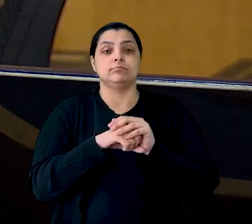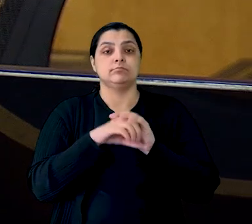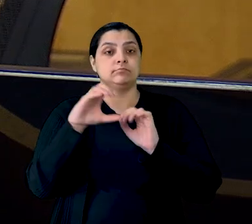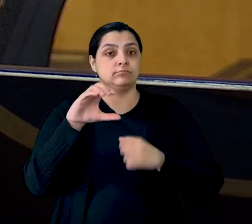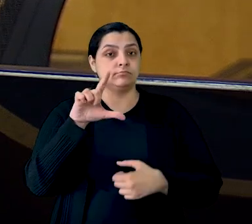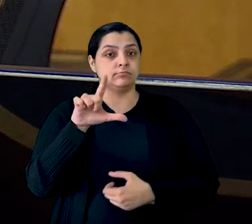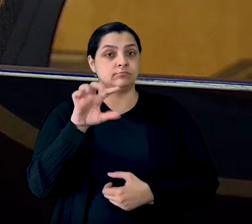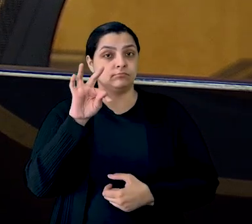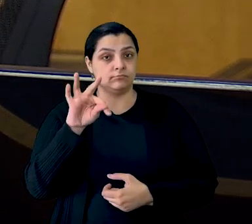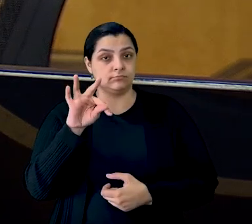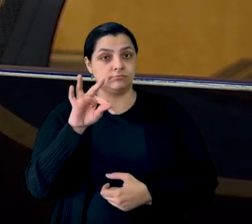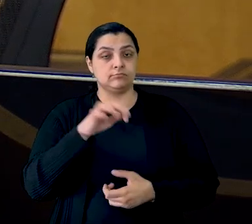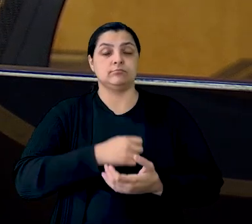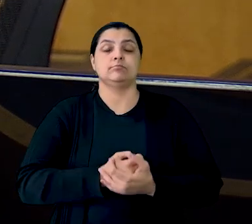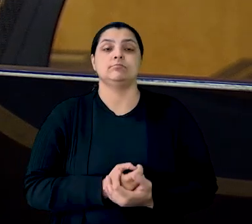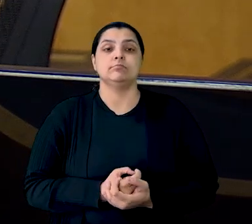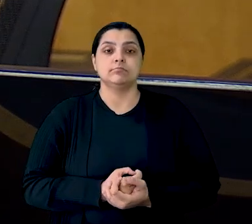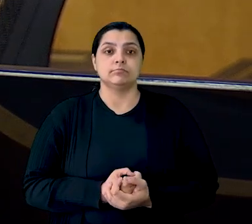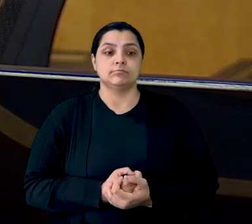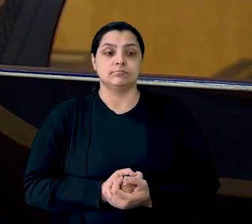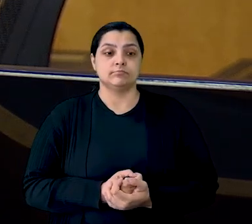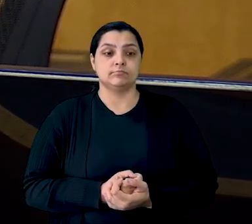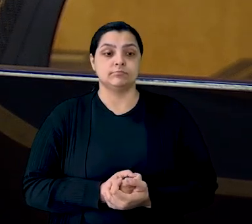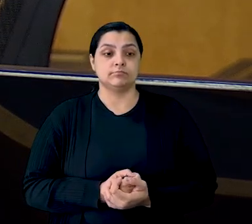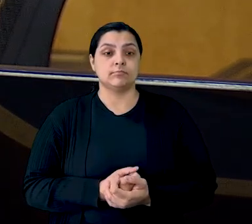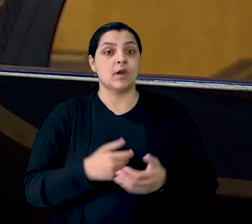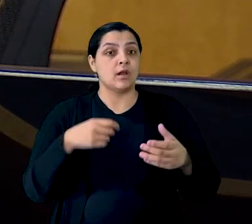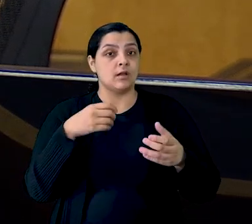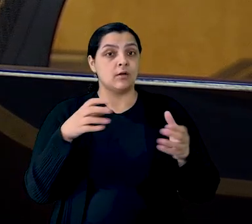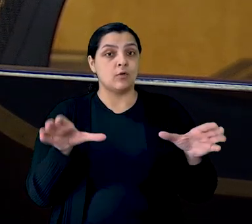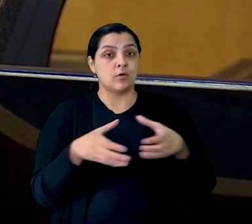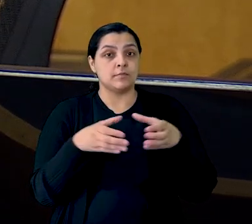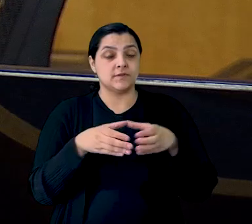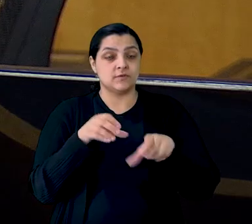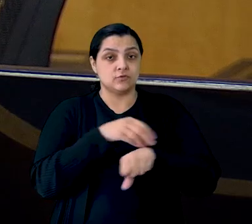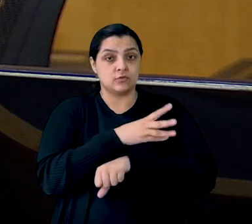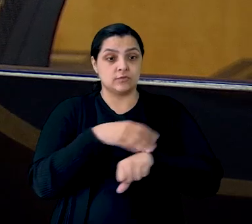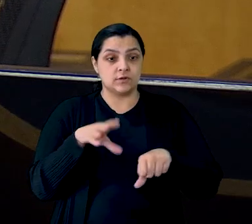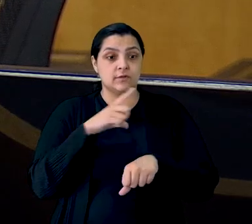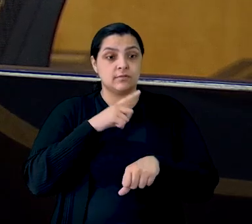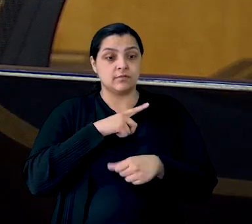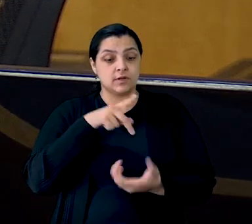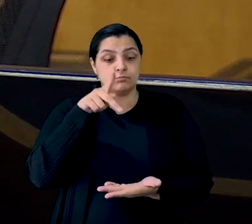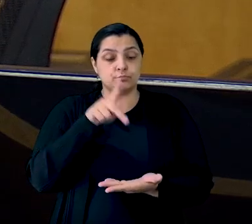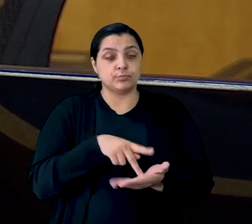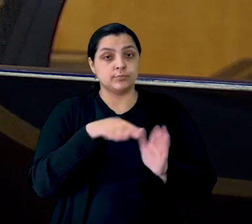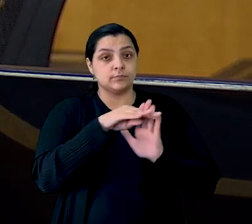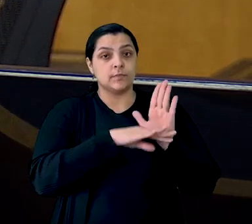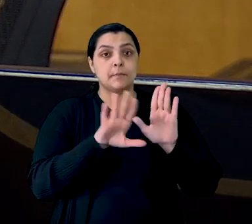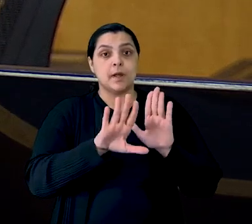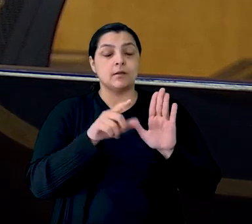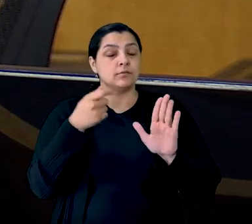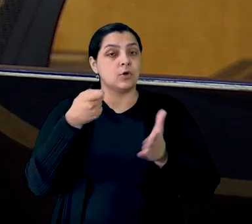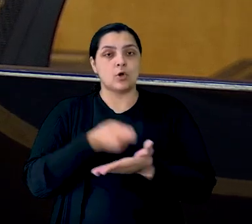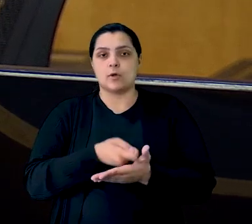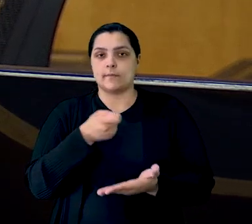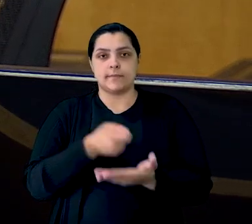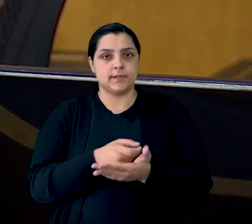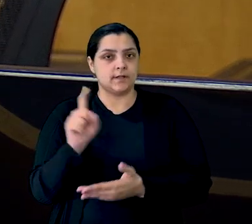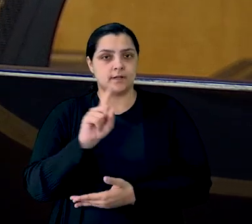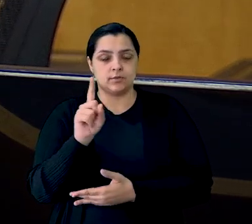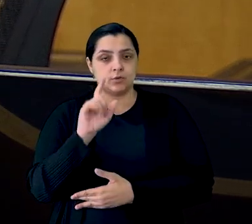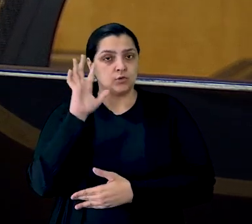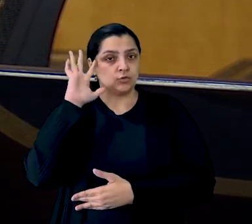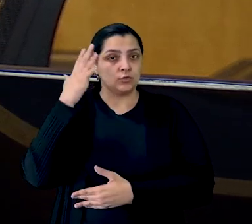625-D da CLT, para assentar que a Comissão de Conciliação Prévia constitui meio legítimo, mas não